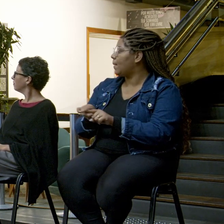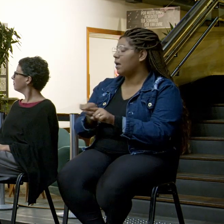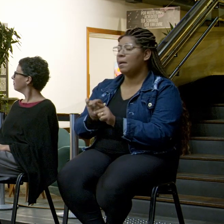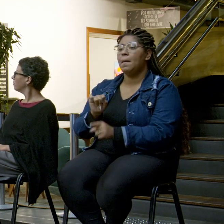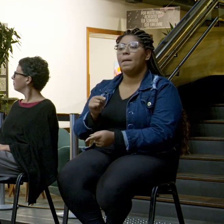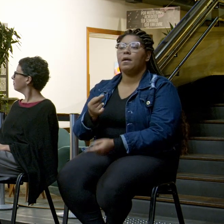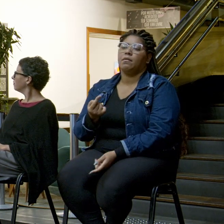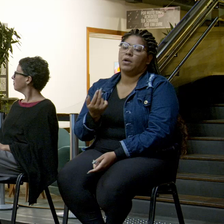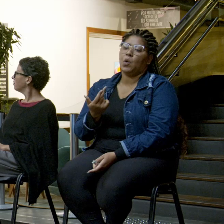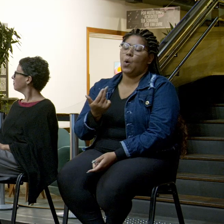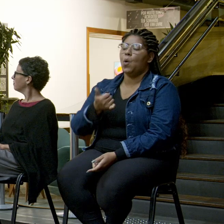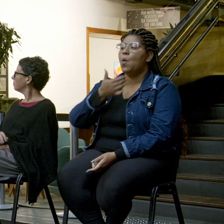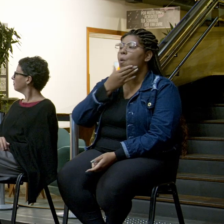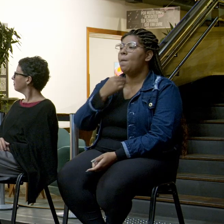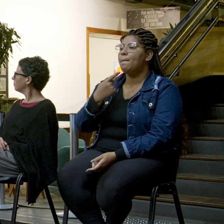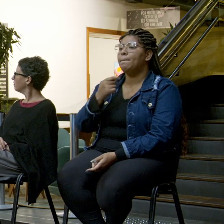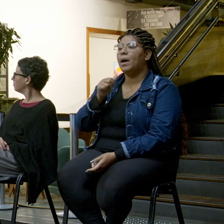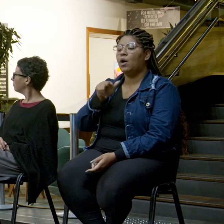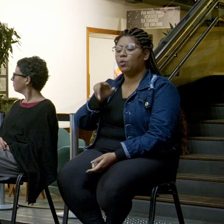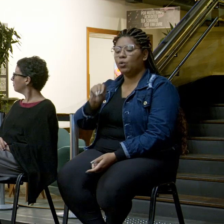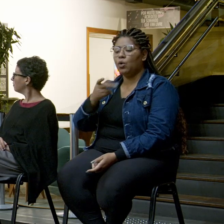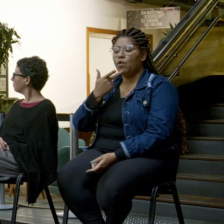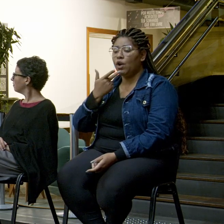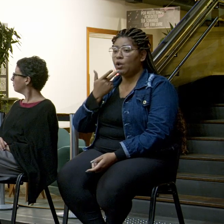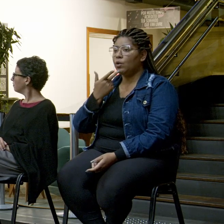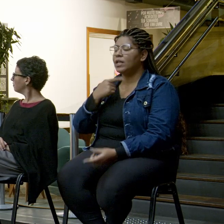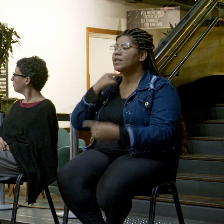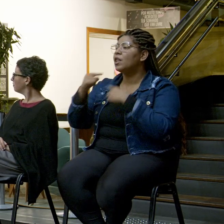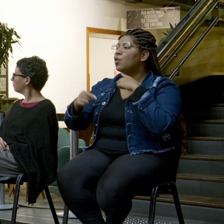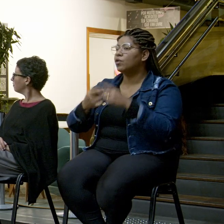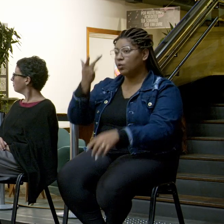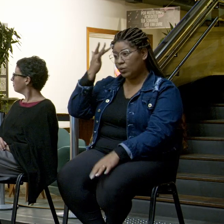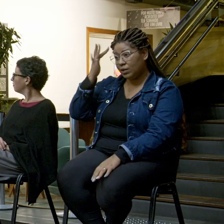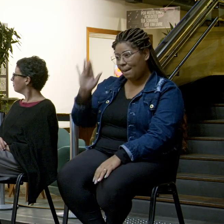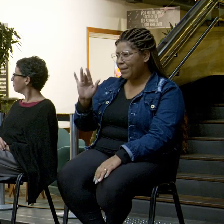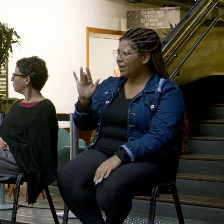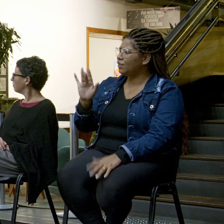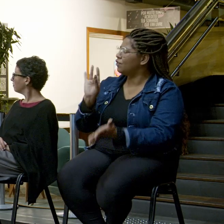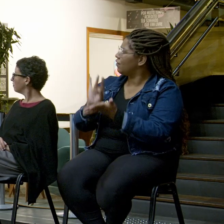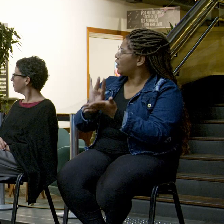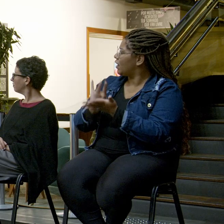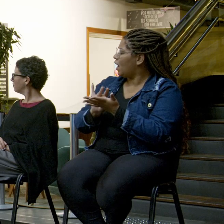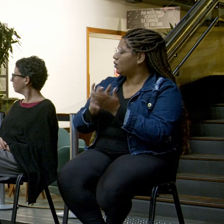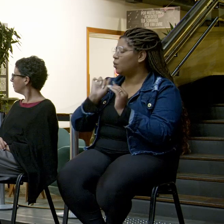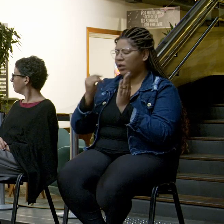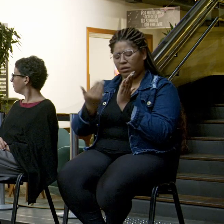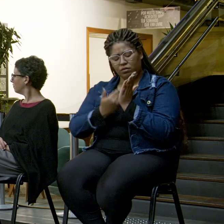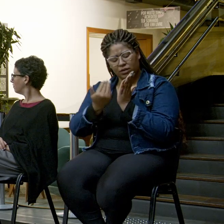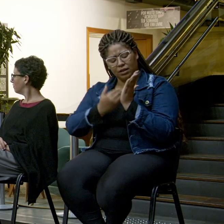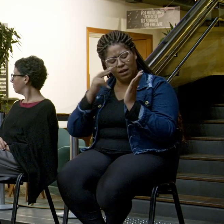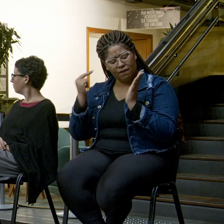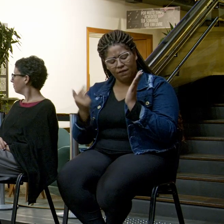agora no início, eu acho que é muito interessante no trabalho dela essa dúvida, assim, de você não saber exatamente, por exemplo, eu não sei se